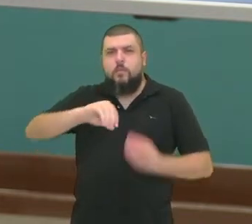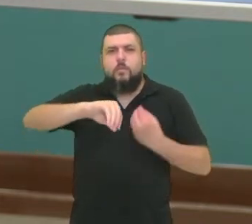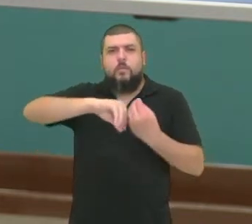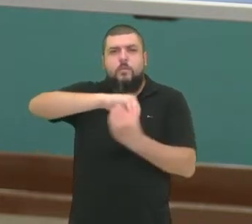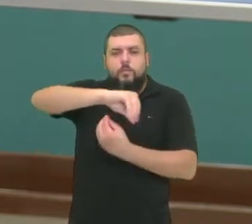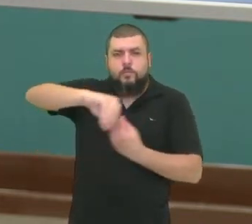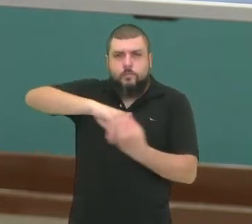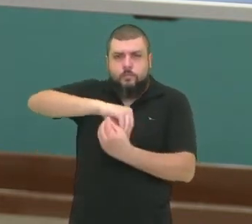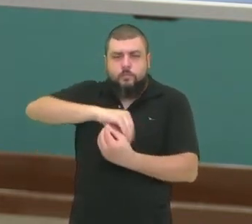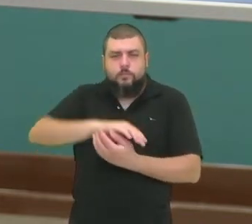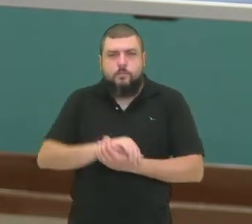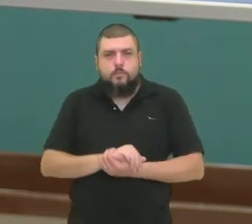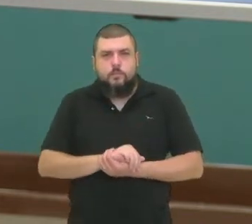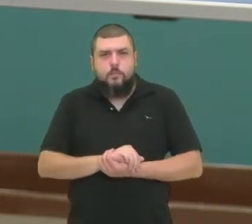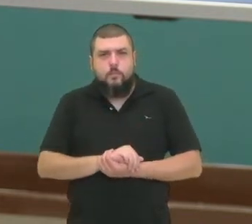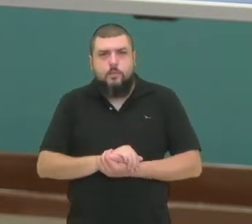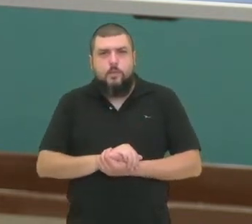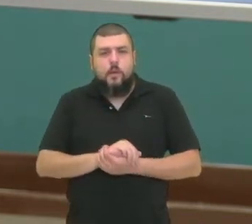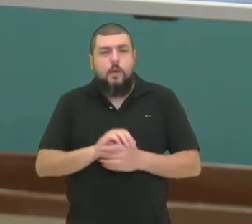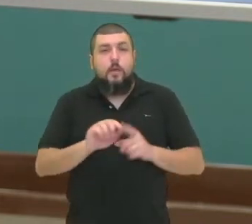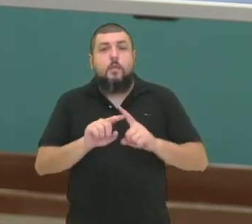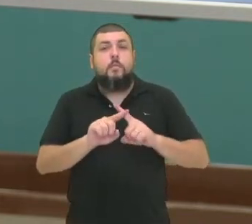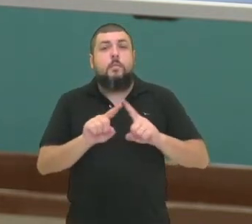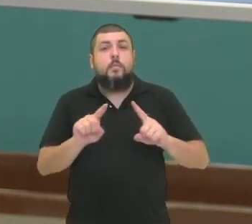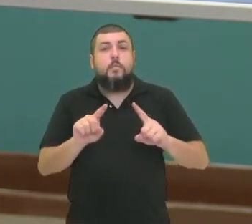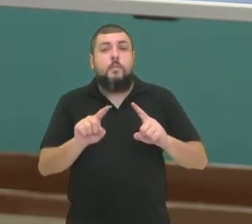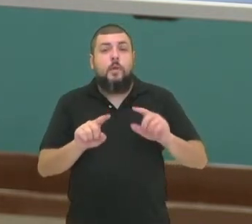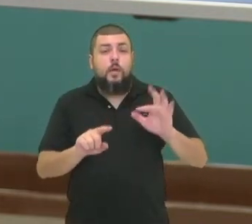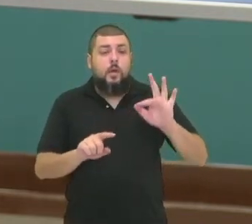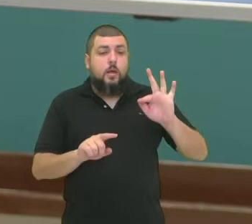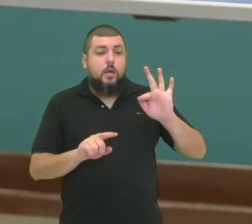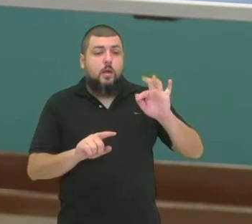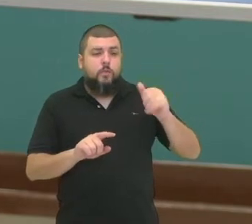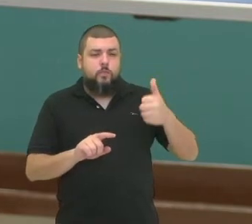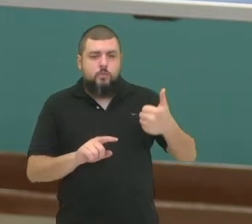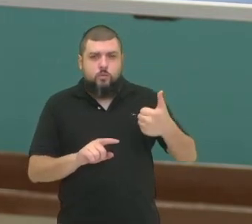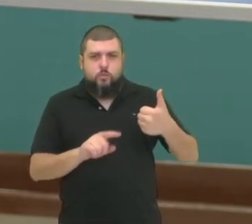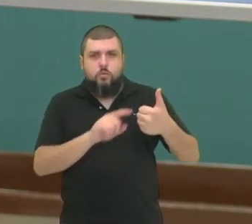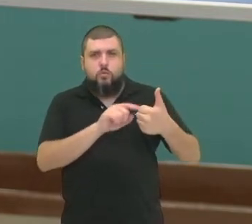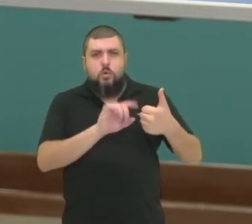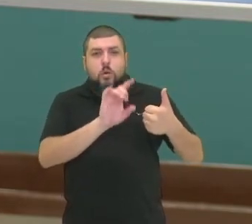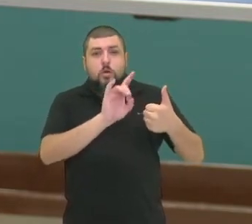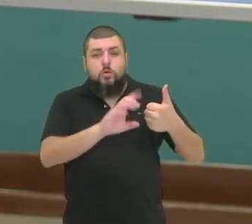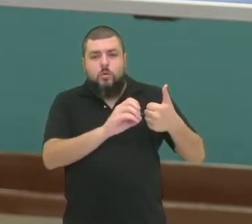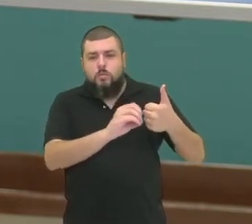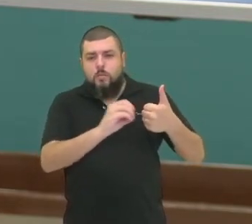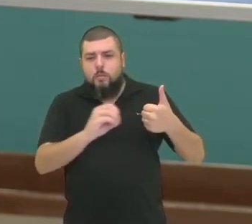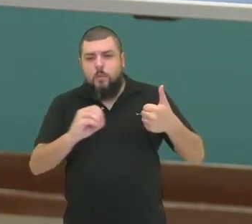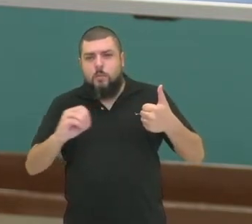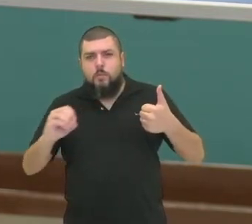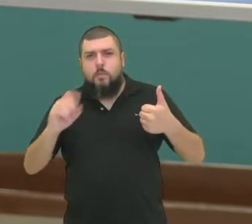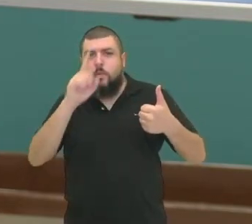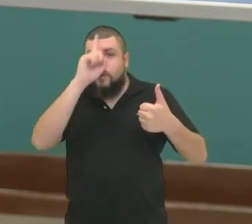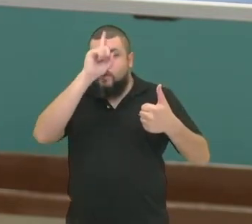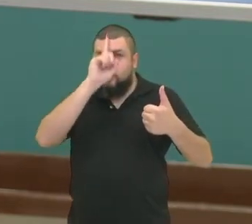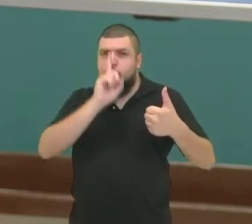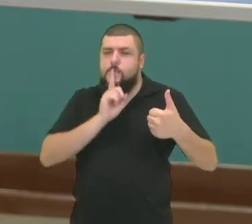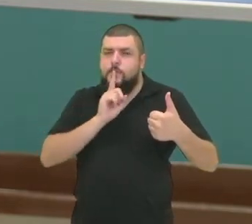híbridos. Mas na geração F1, nós chegamos somente em indivíduos